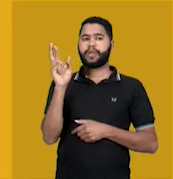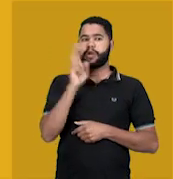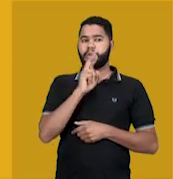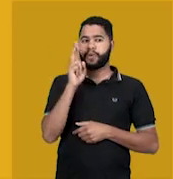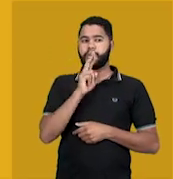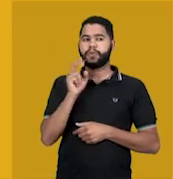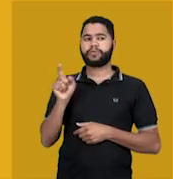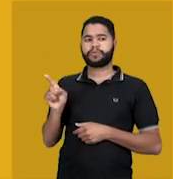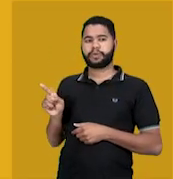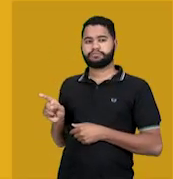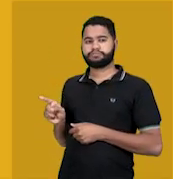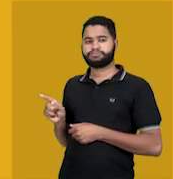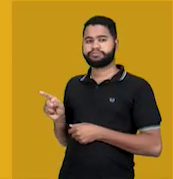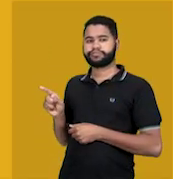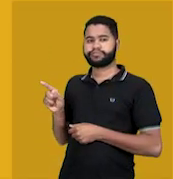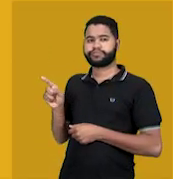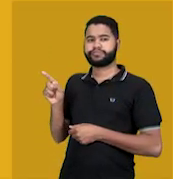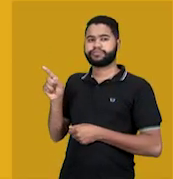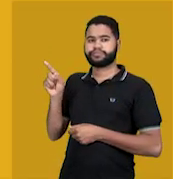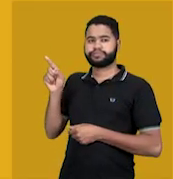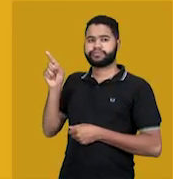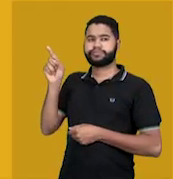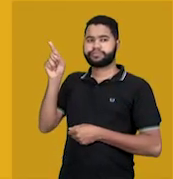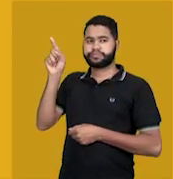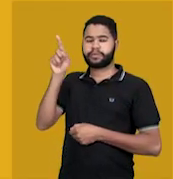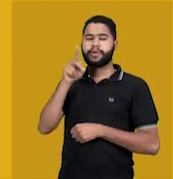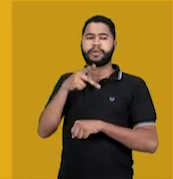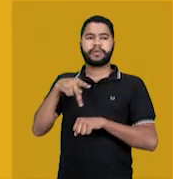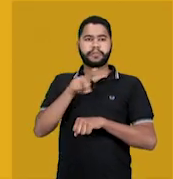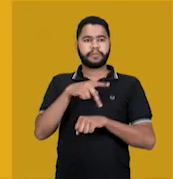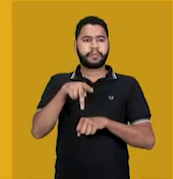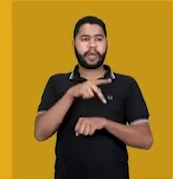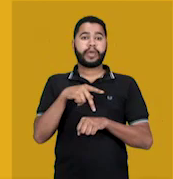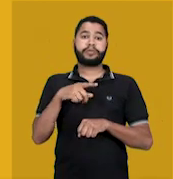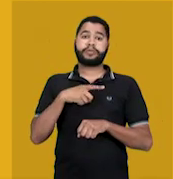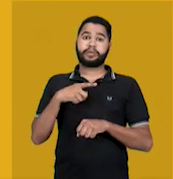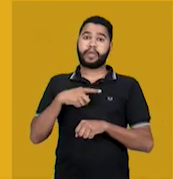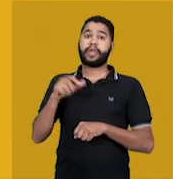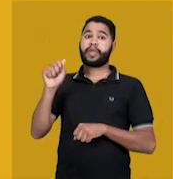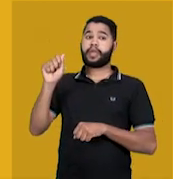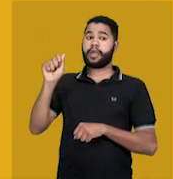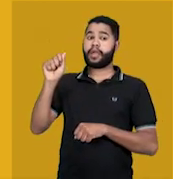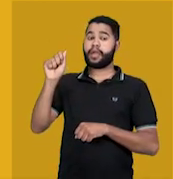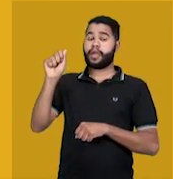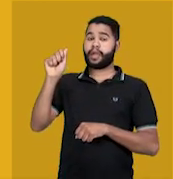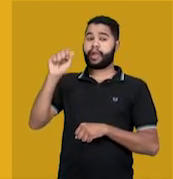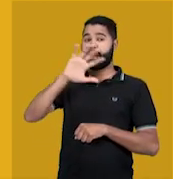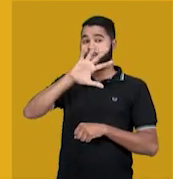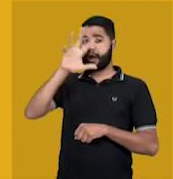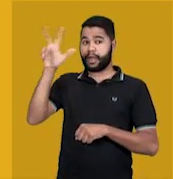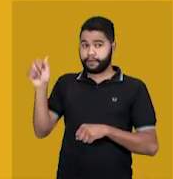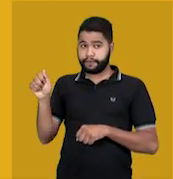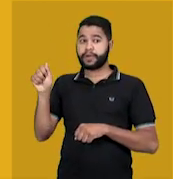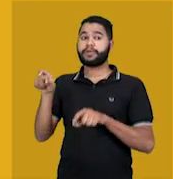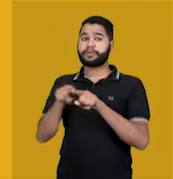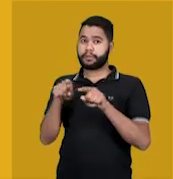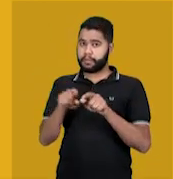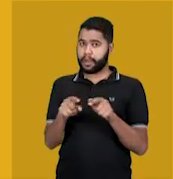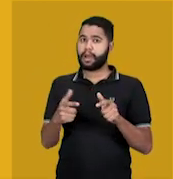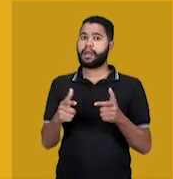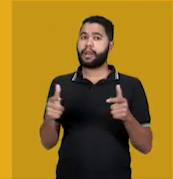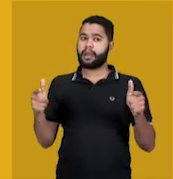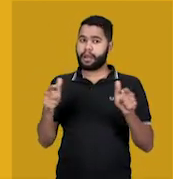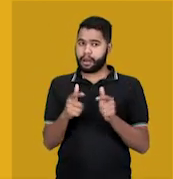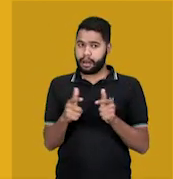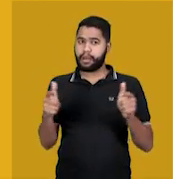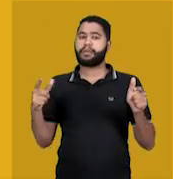Bangladesh, Nigéria, né? Então, você tem um destaques ali de países tanto africanos também, que é um continente hoje que cresce muito de